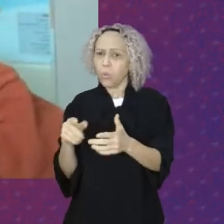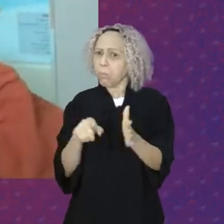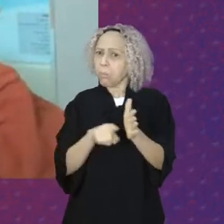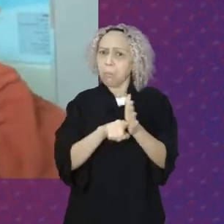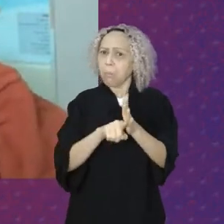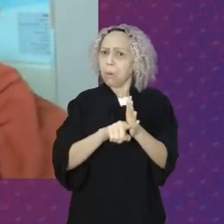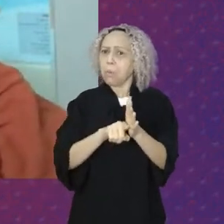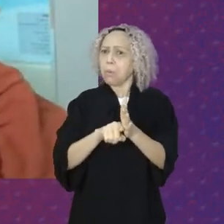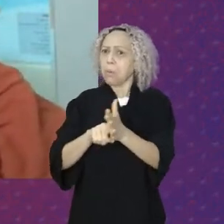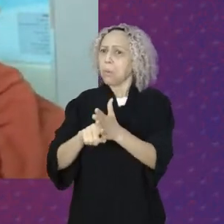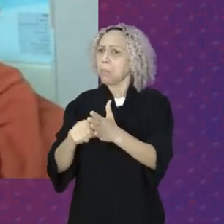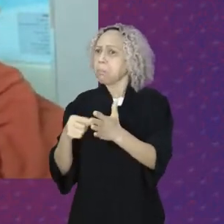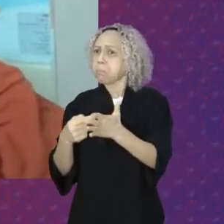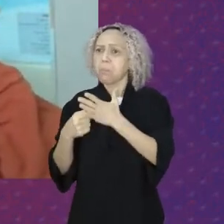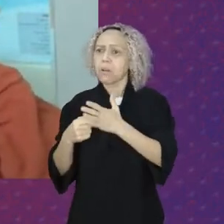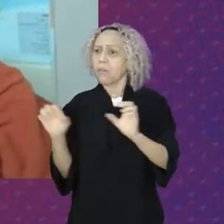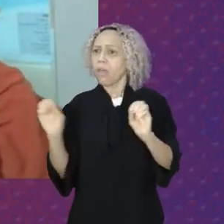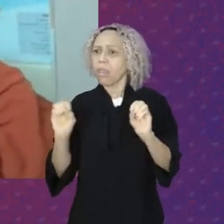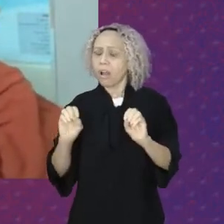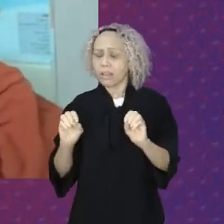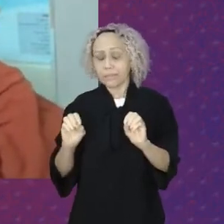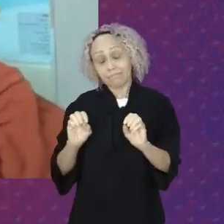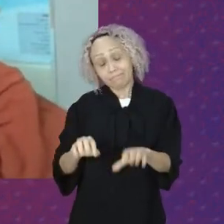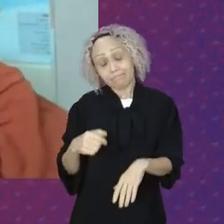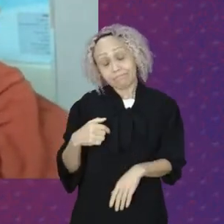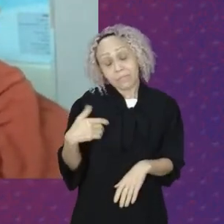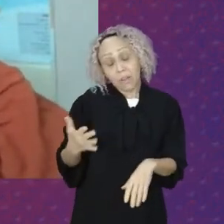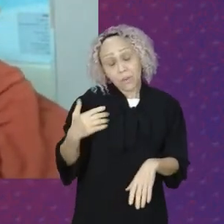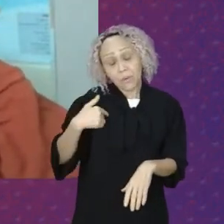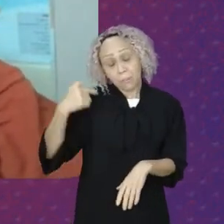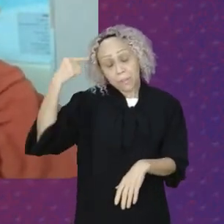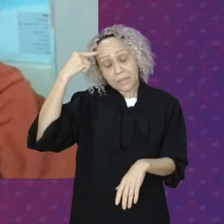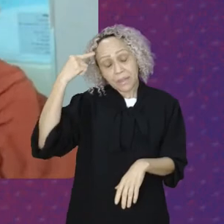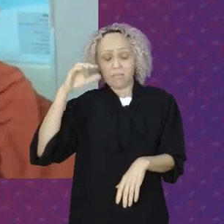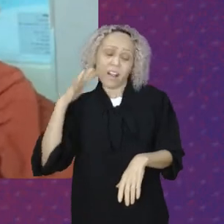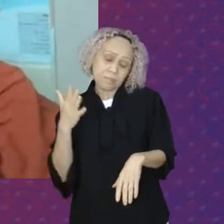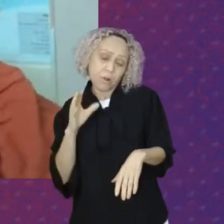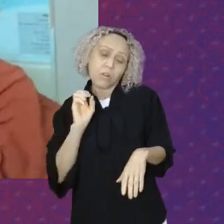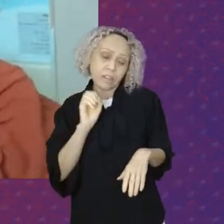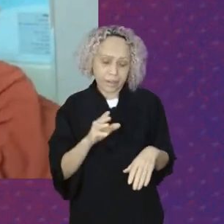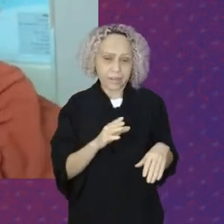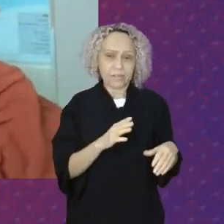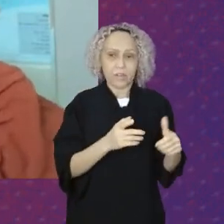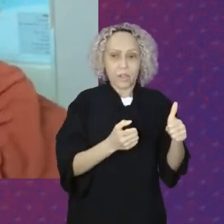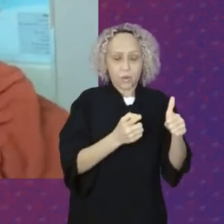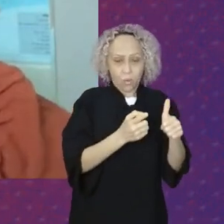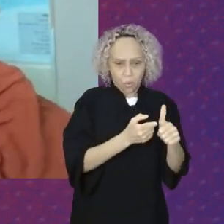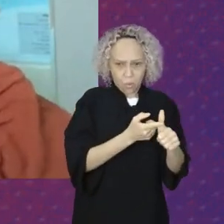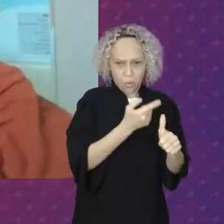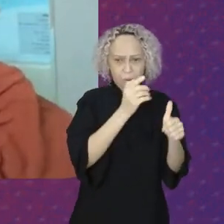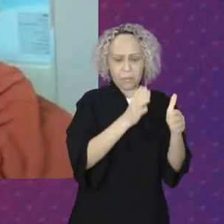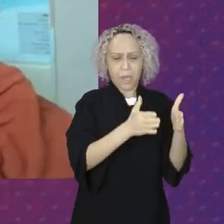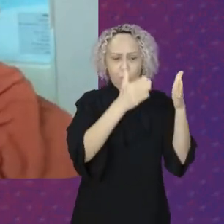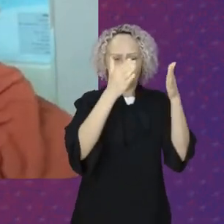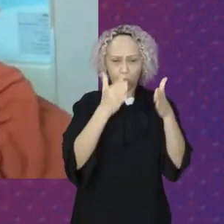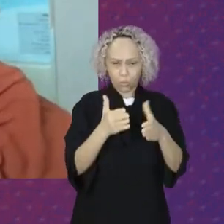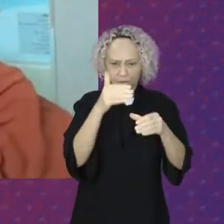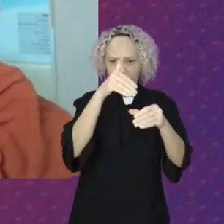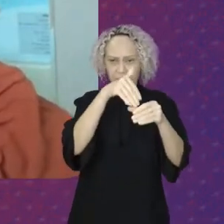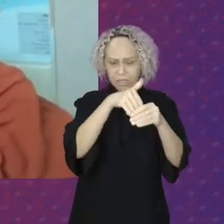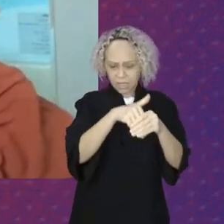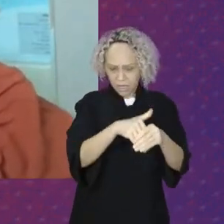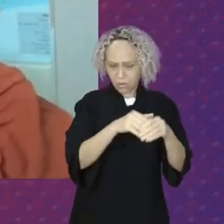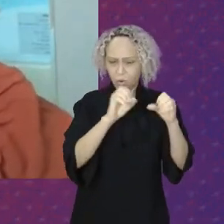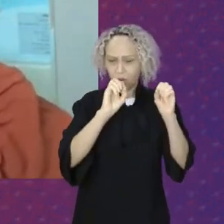um tempo para cuidar. Porque nós estávamos na batalha também do presidente Lula, né? De eleger o presidente Lula e,